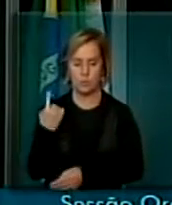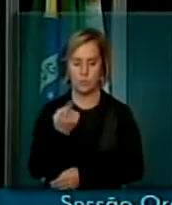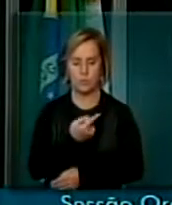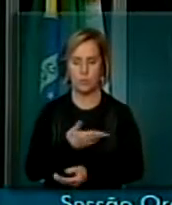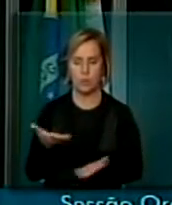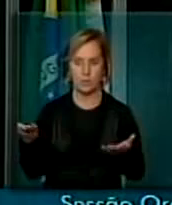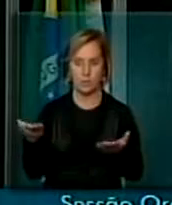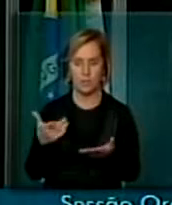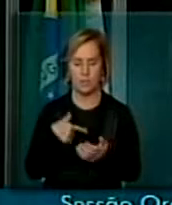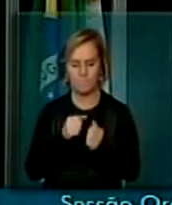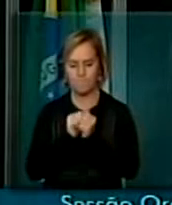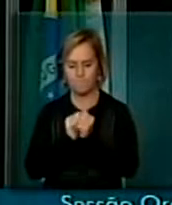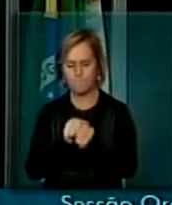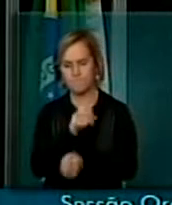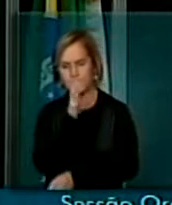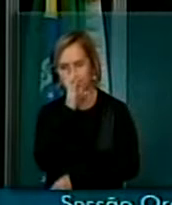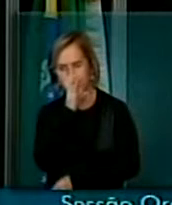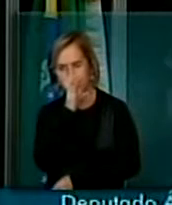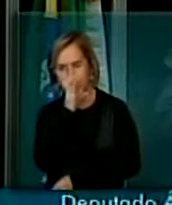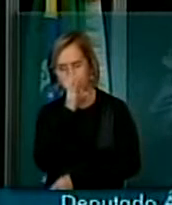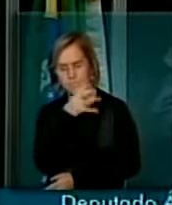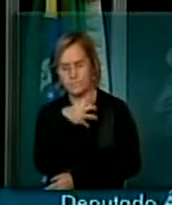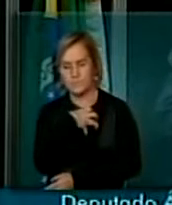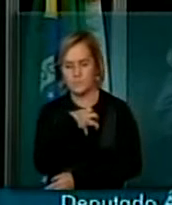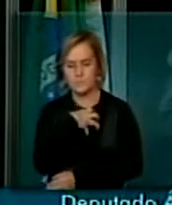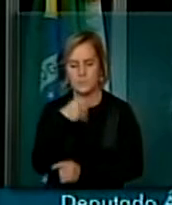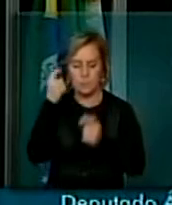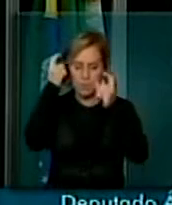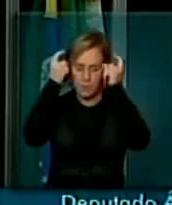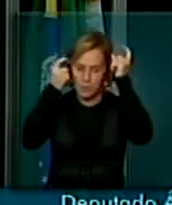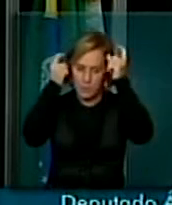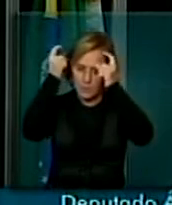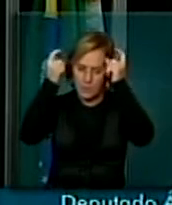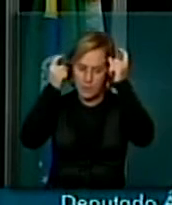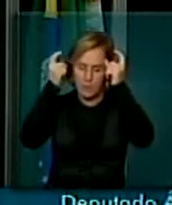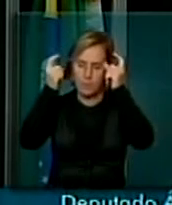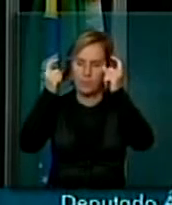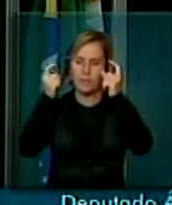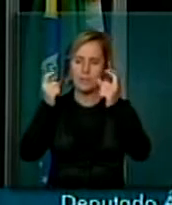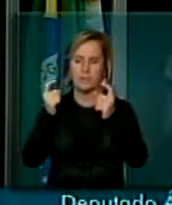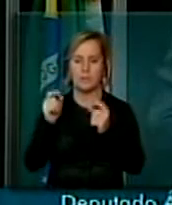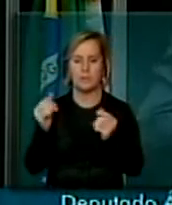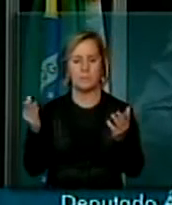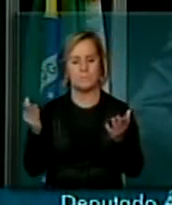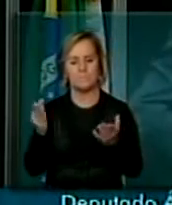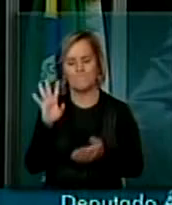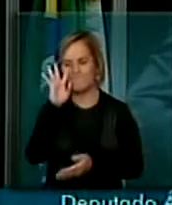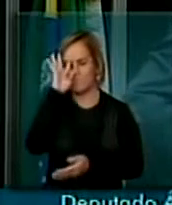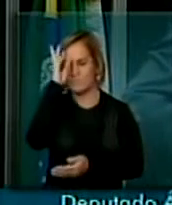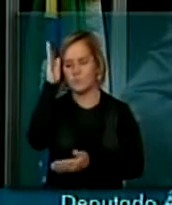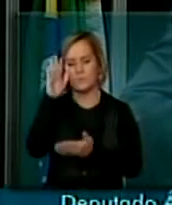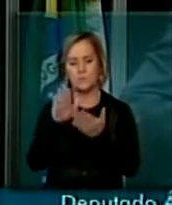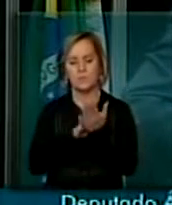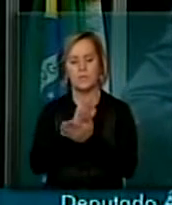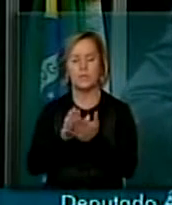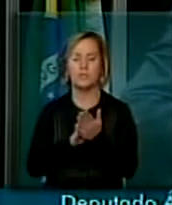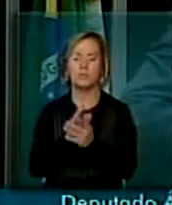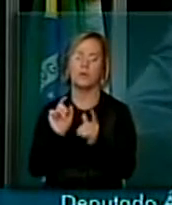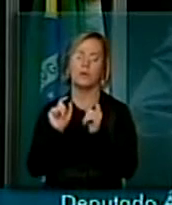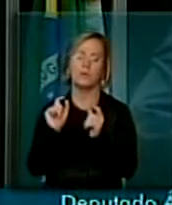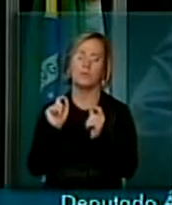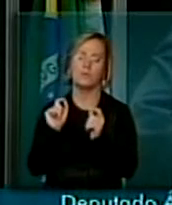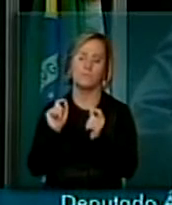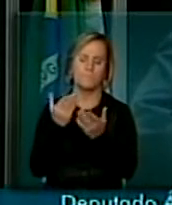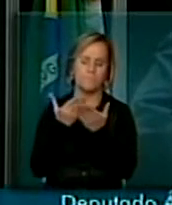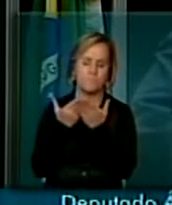estamos acompanhando com muita preocupação esta indefinição quanto à